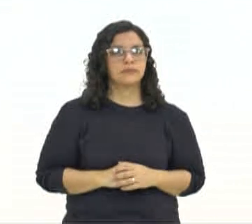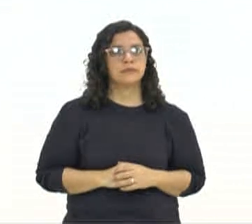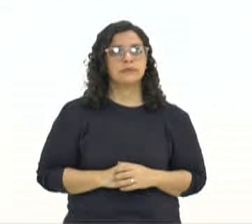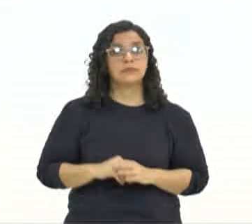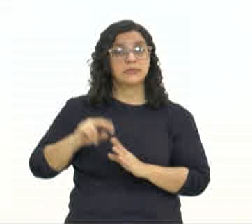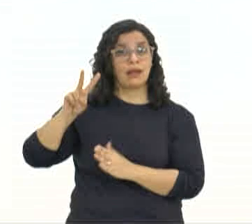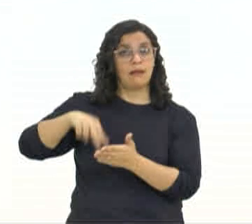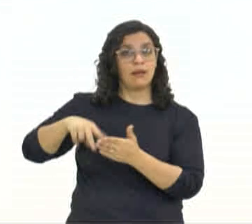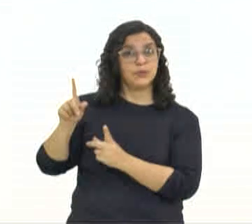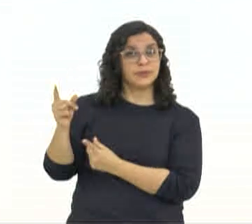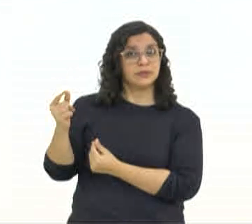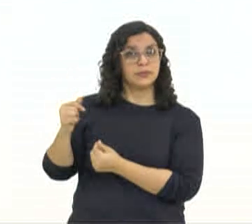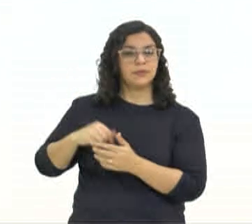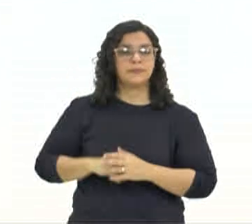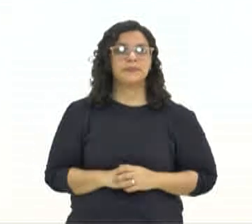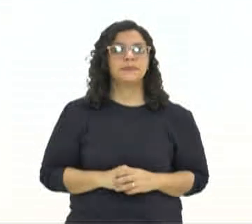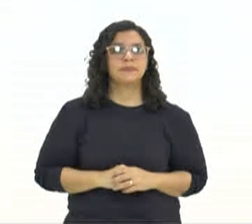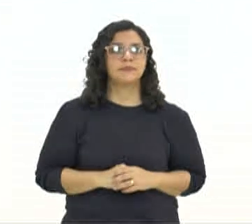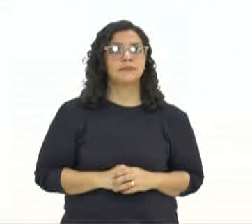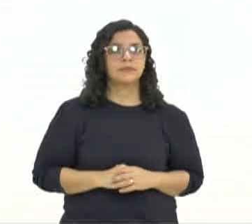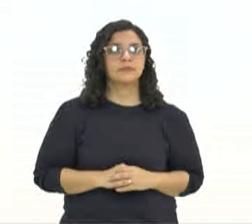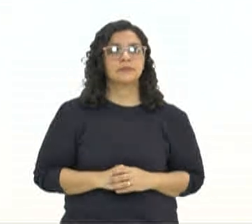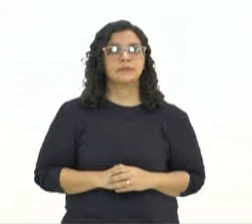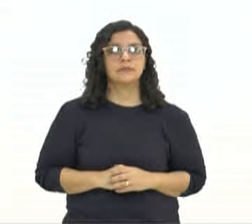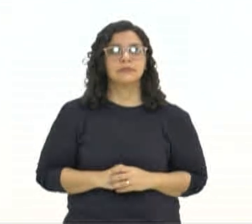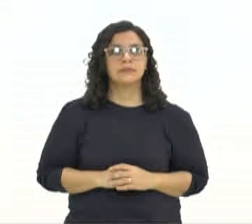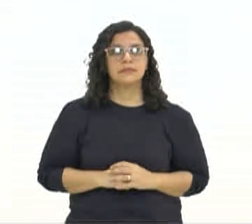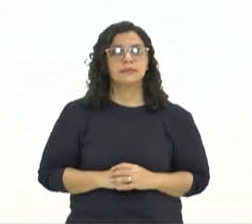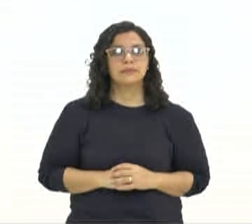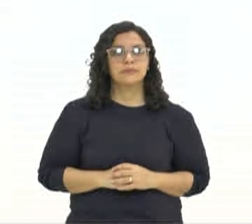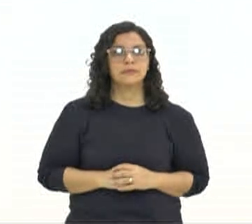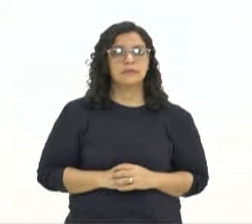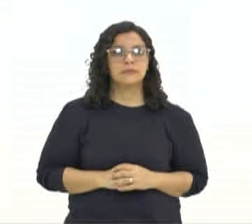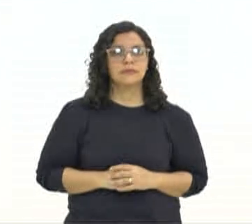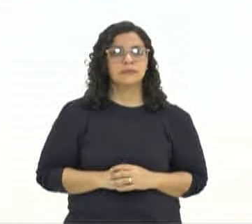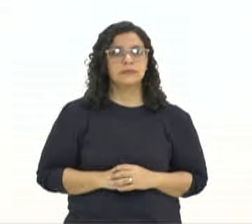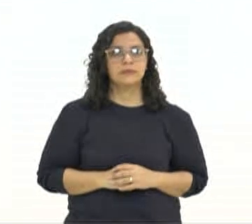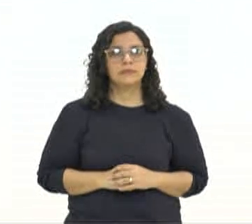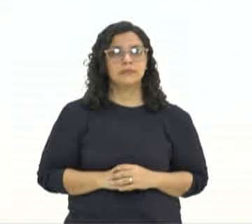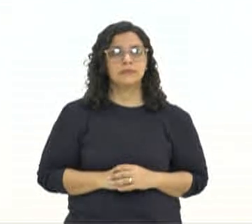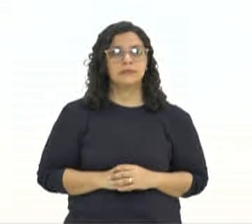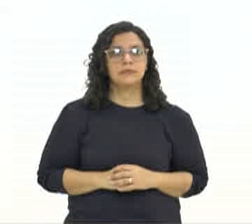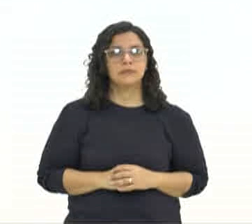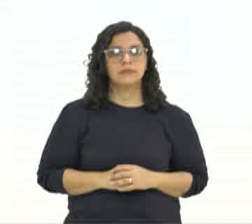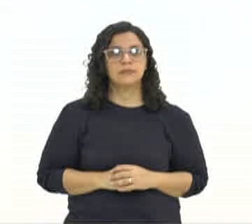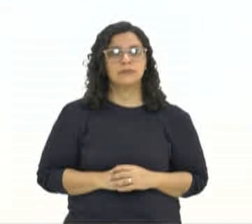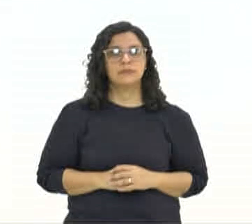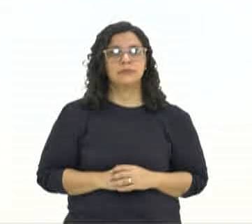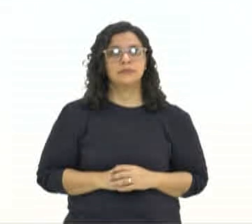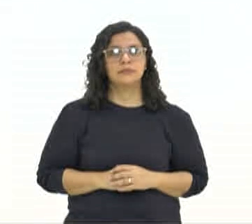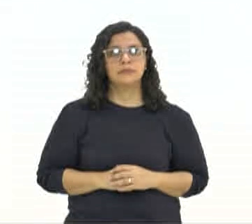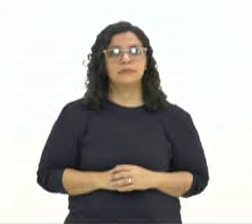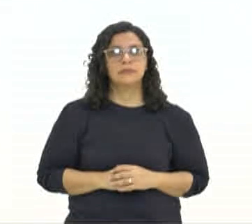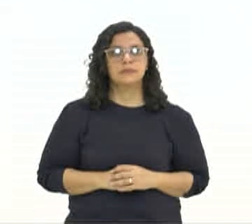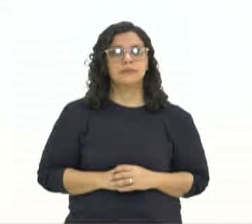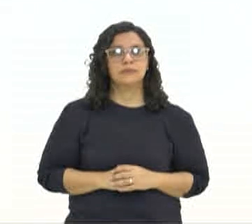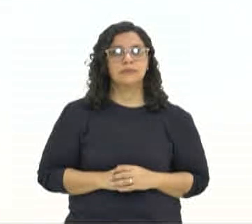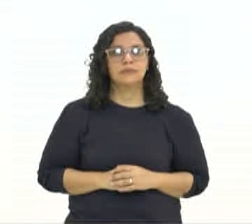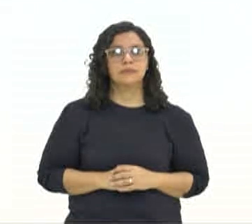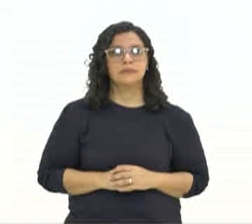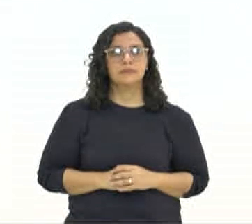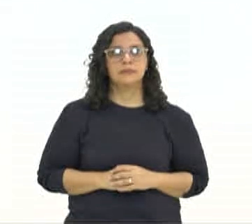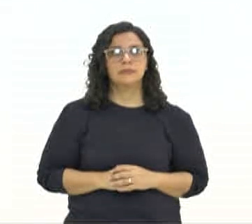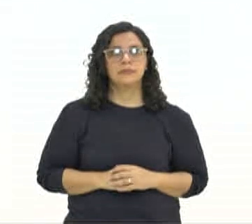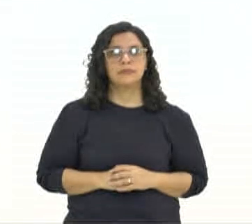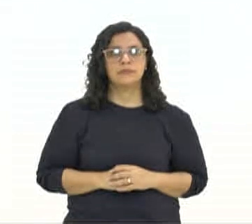a aquella estructura donde diversos individuos mantienen distintos tipos de relaciones, de amistad, comerciales,